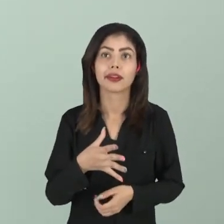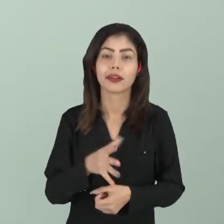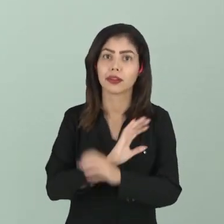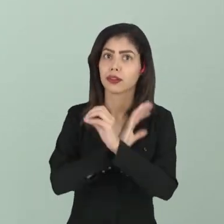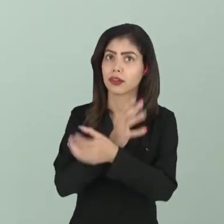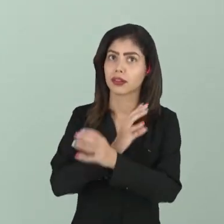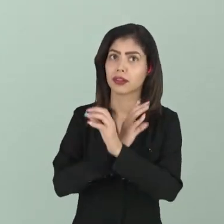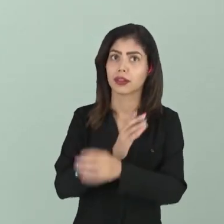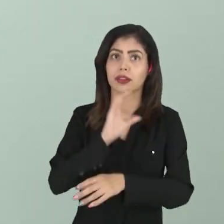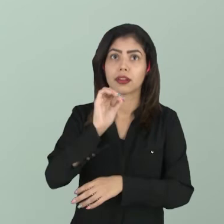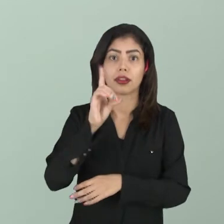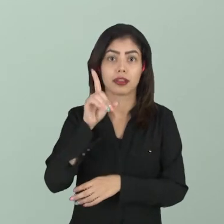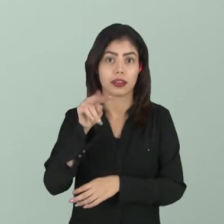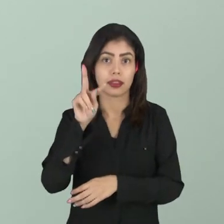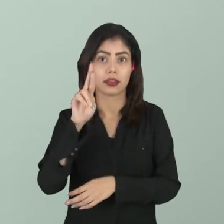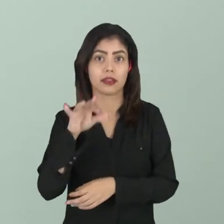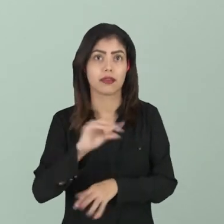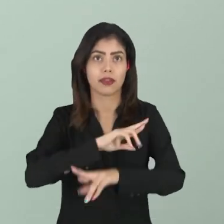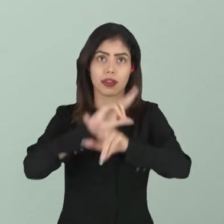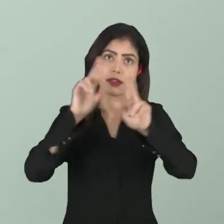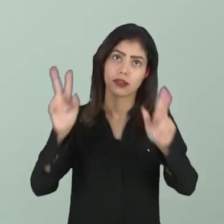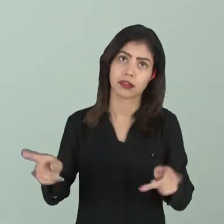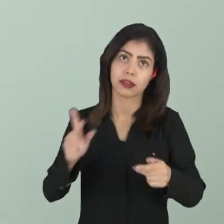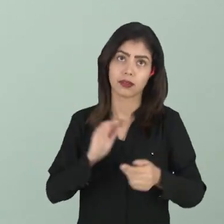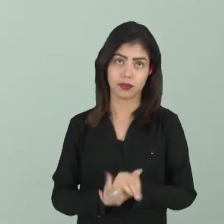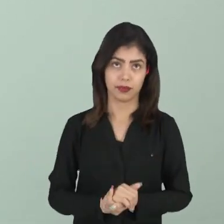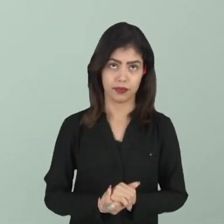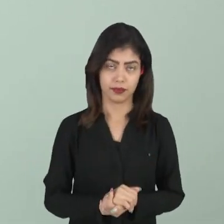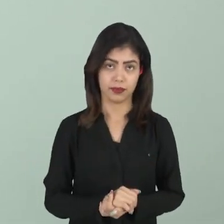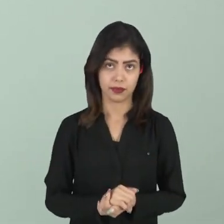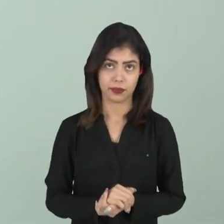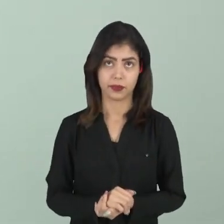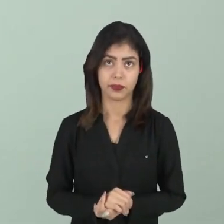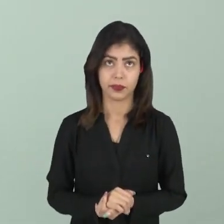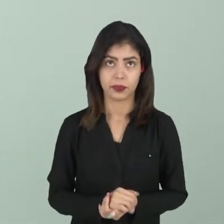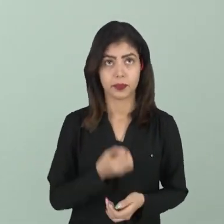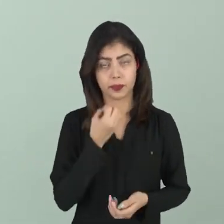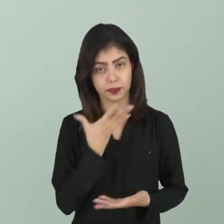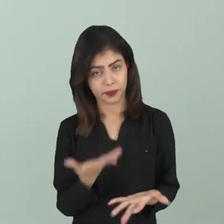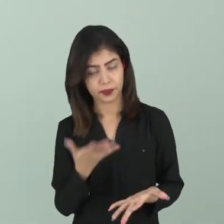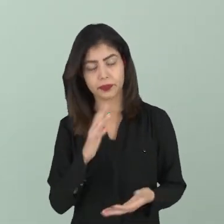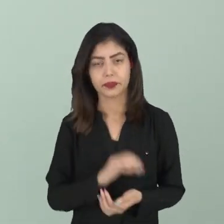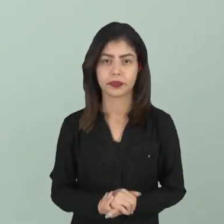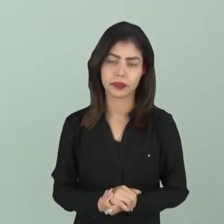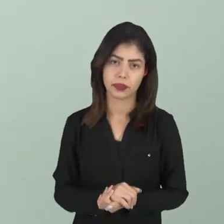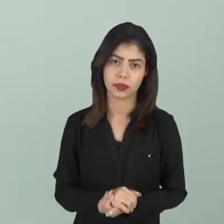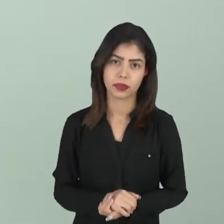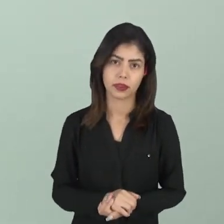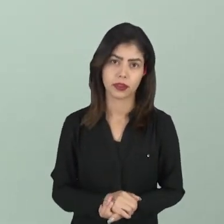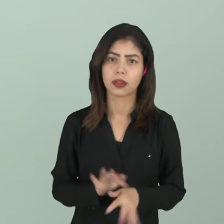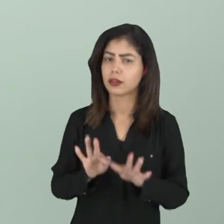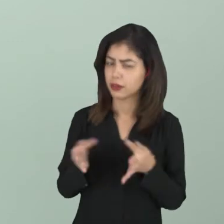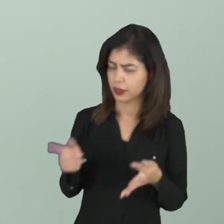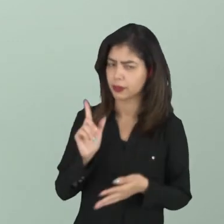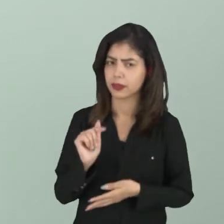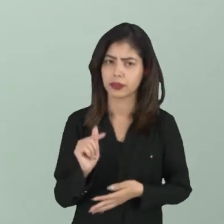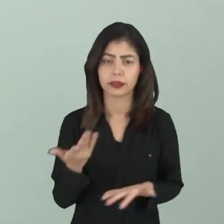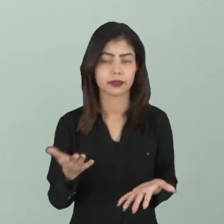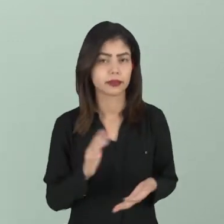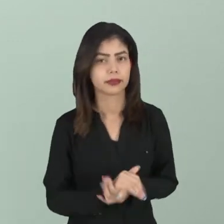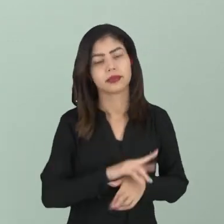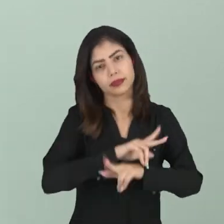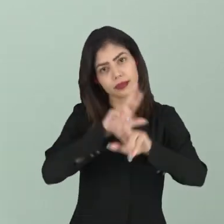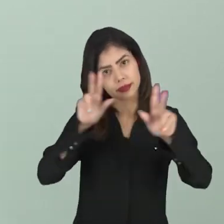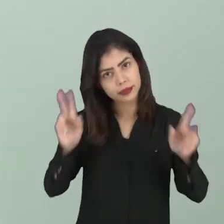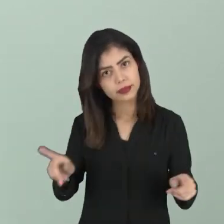rostos para que pudesse ocasionar esse efeito, tá? Bom, gente, muito simples, não é?